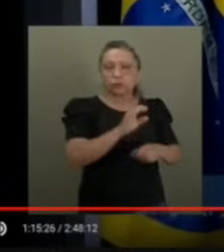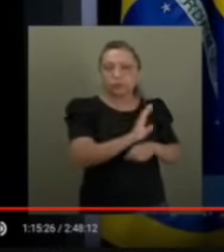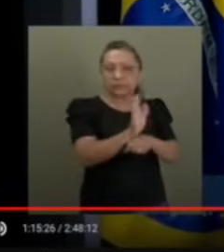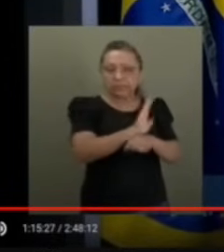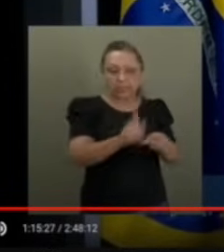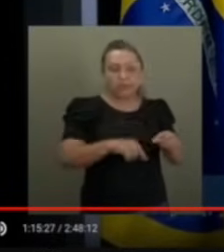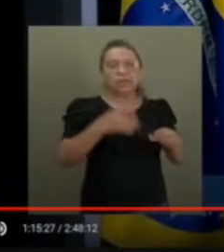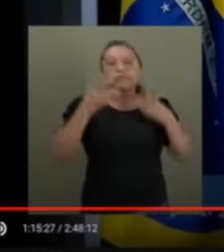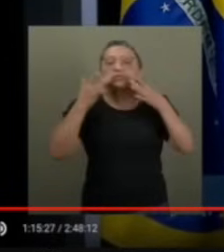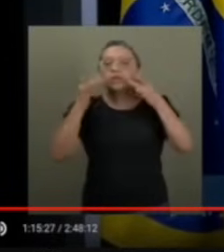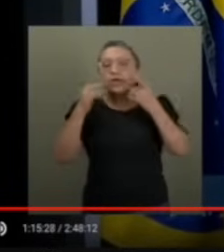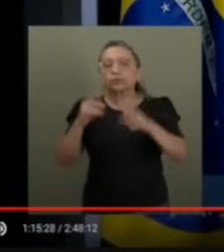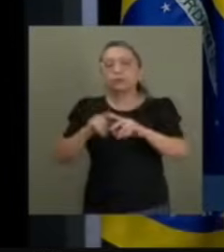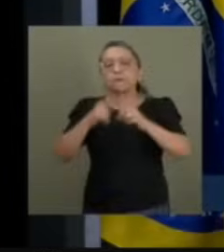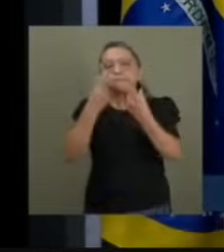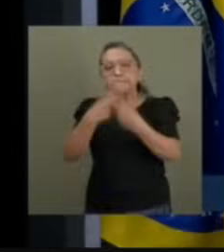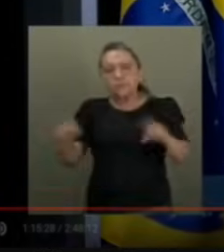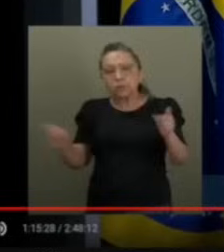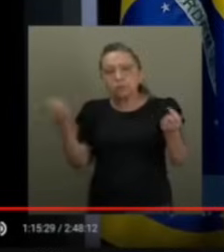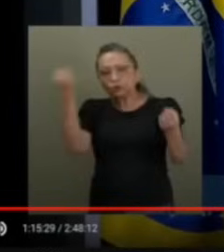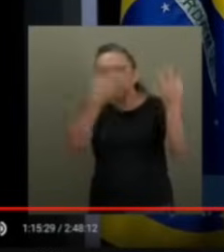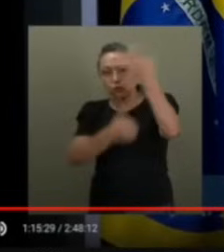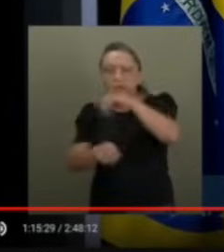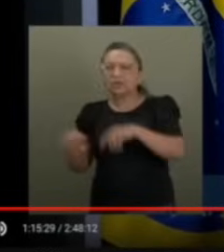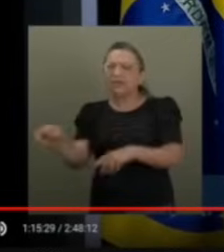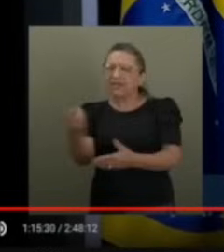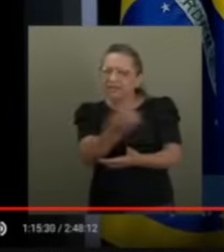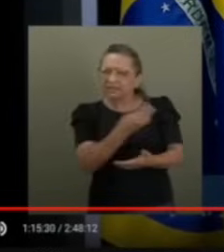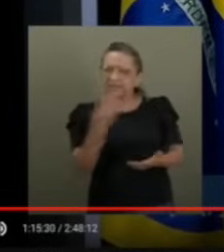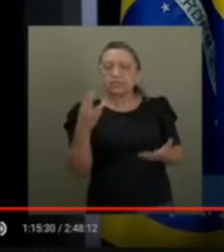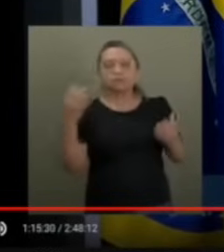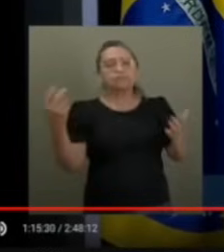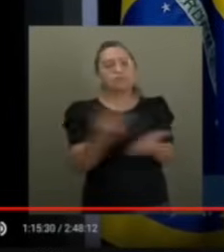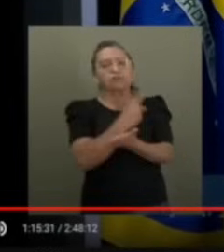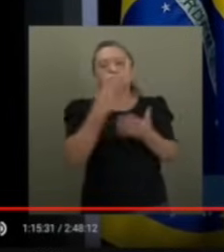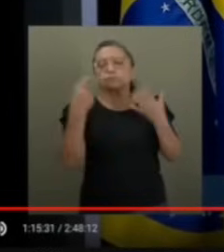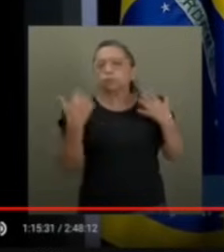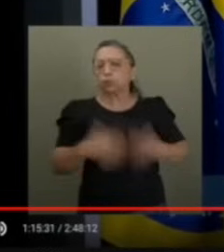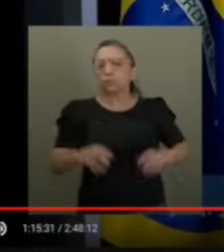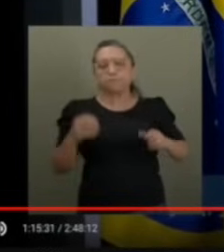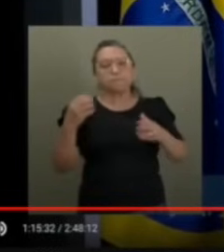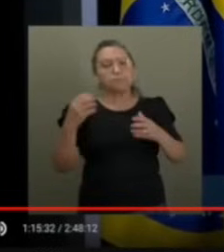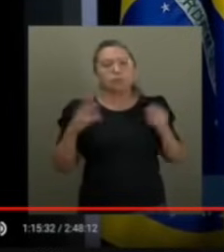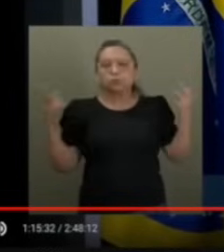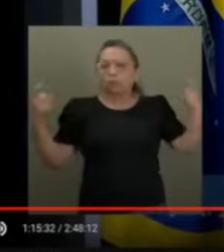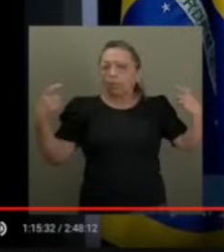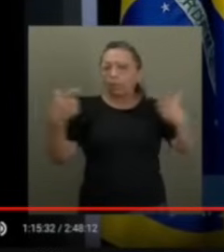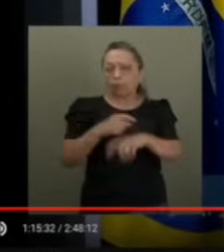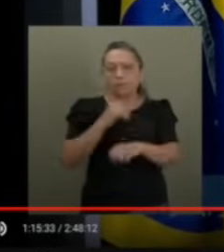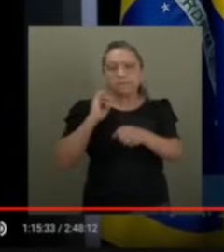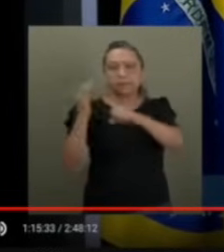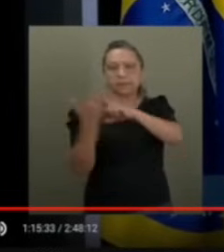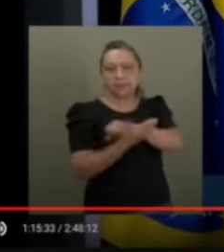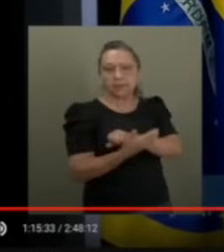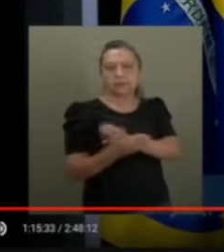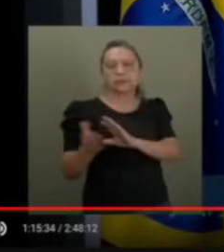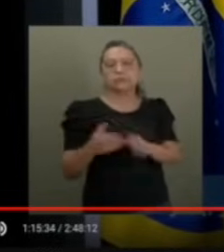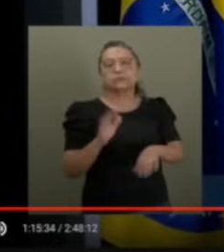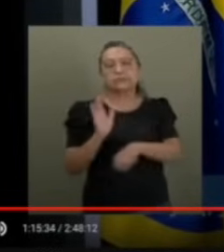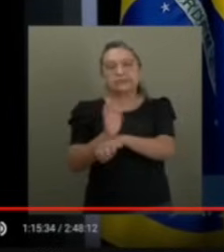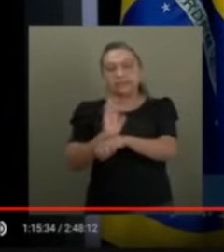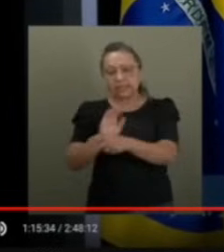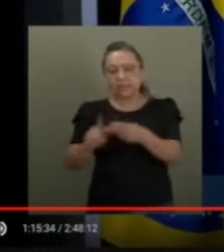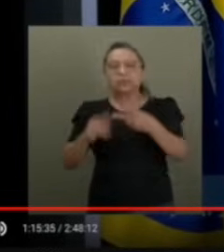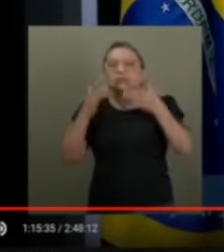espetáculos musicais que sofreram fortemente e severamente com a pandemia do covid-19 cinemas e teatros